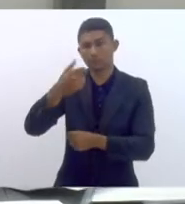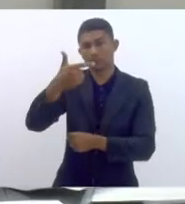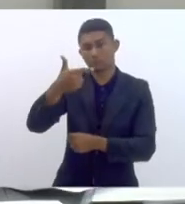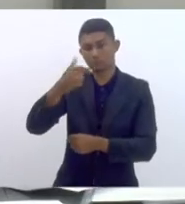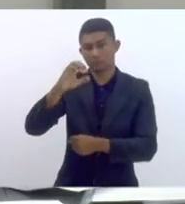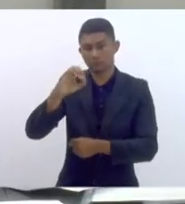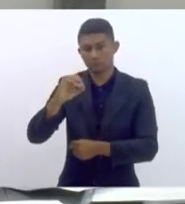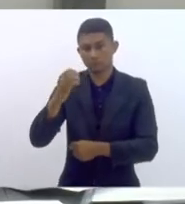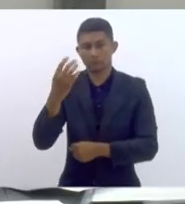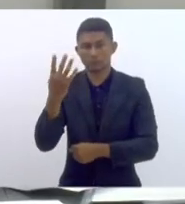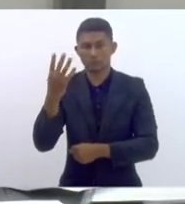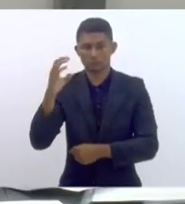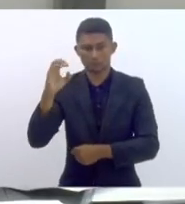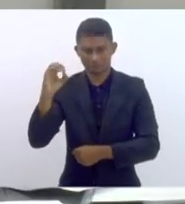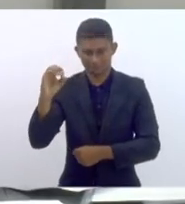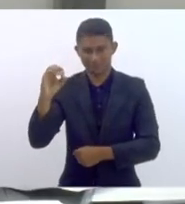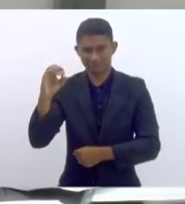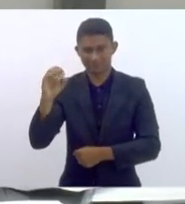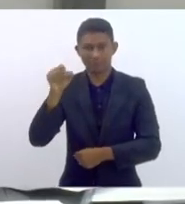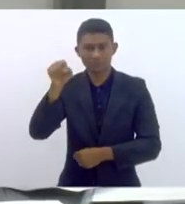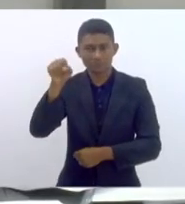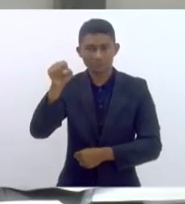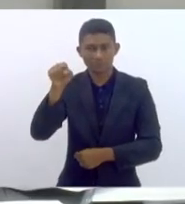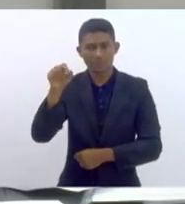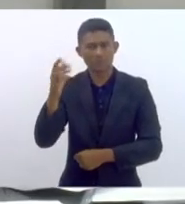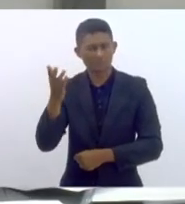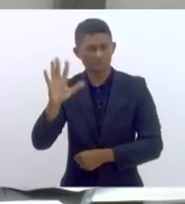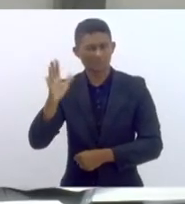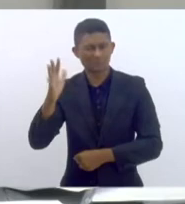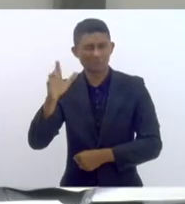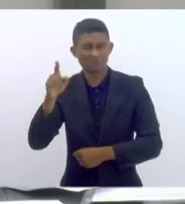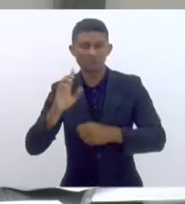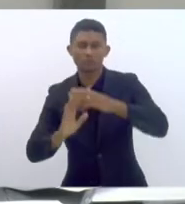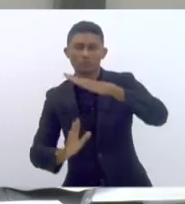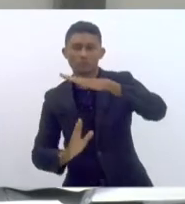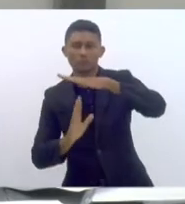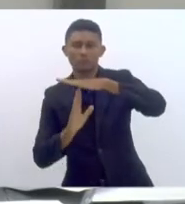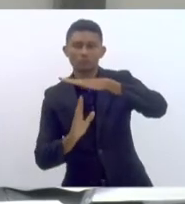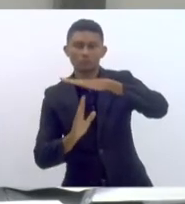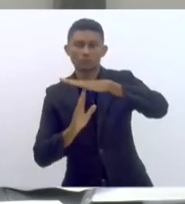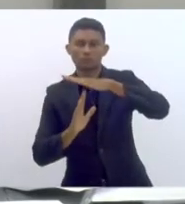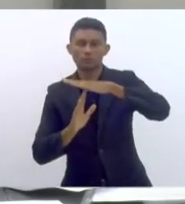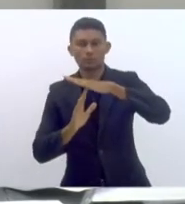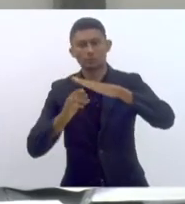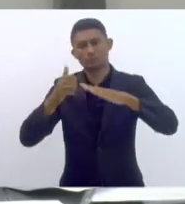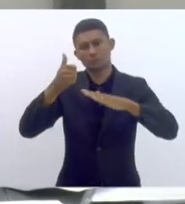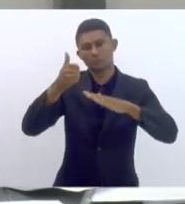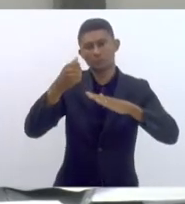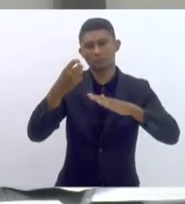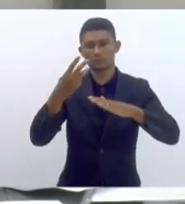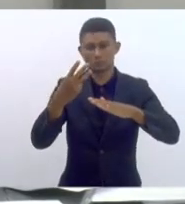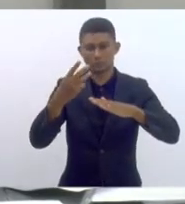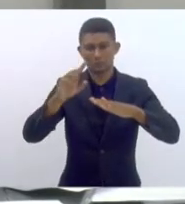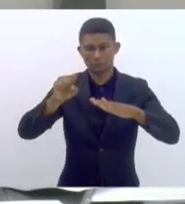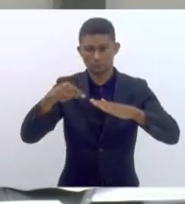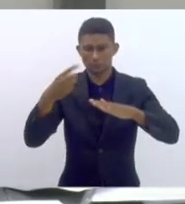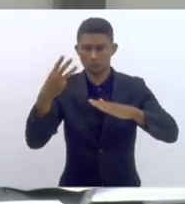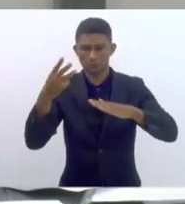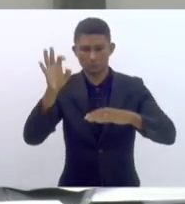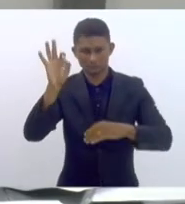2040, entre mínimo e máximo, o máximo chega a 13,3.